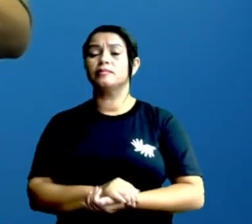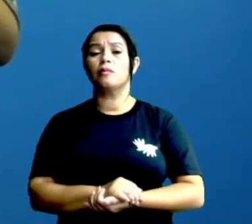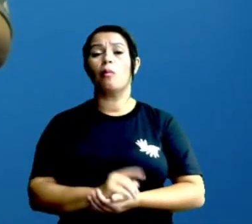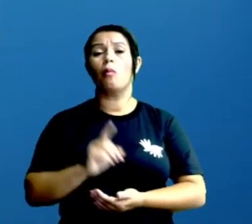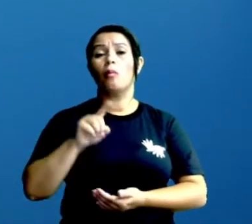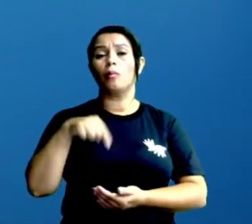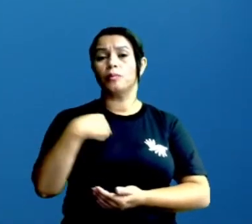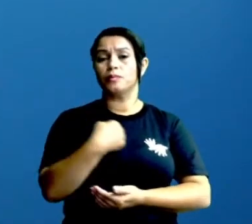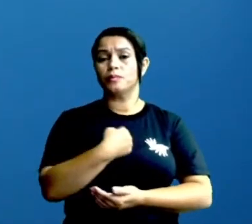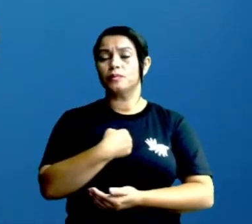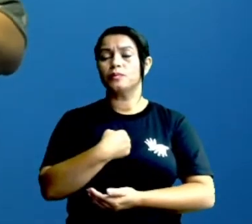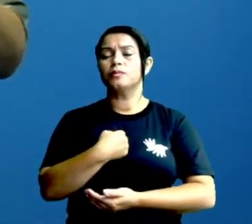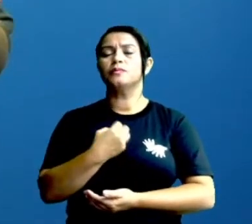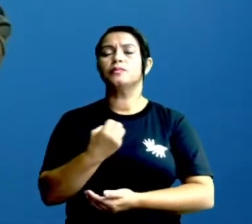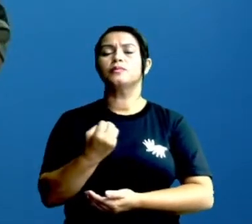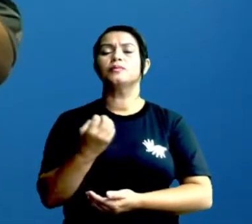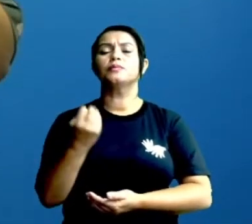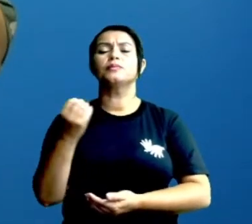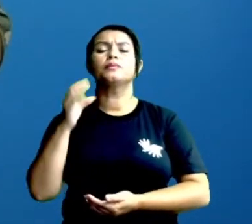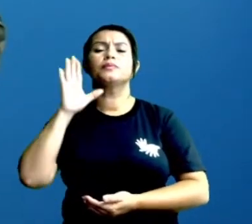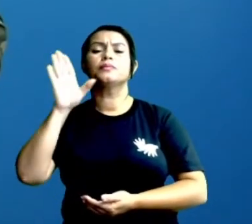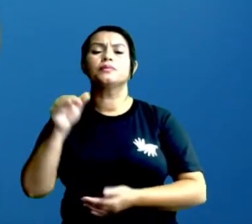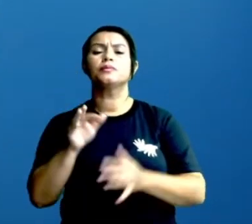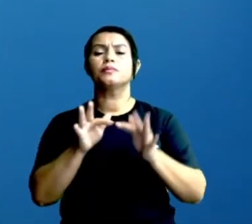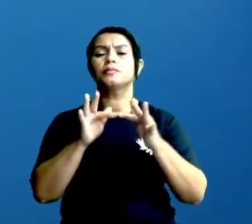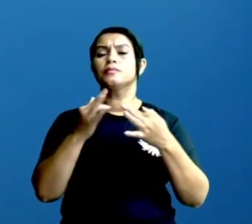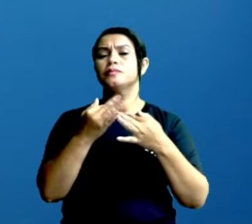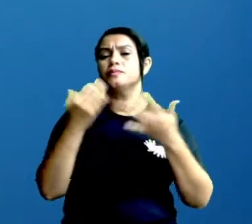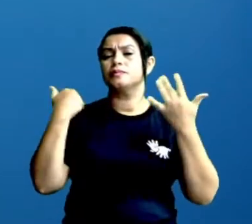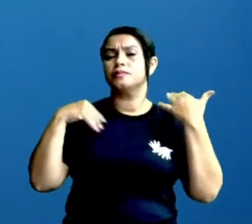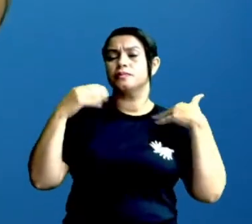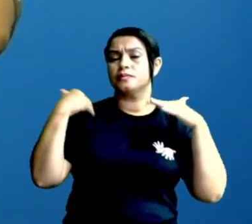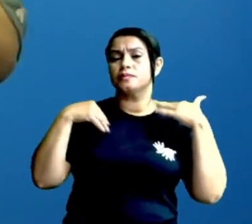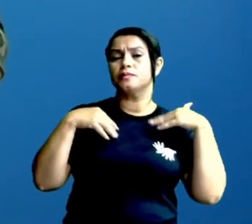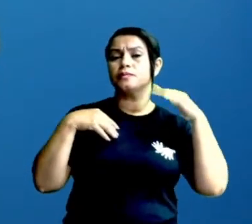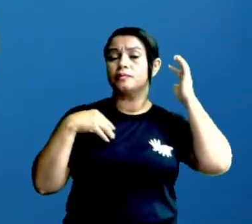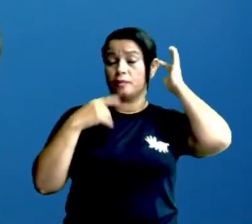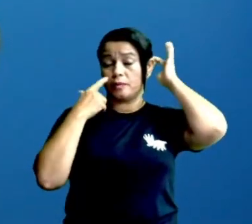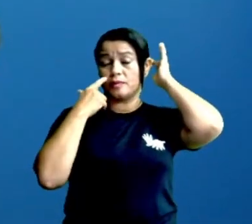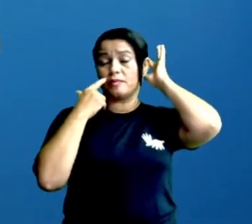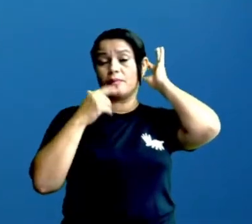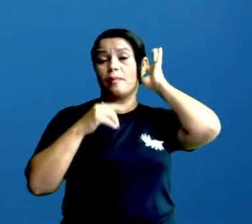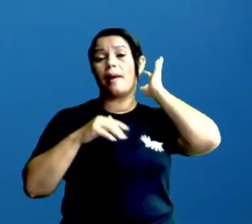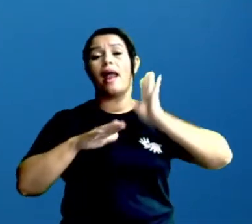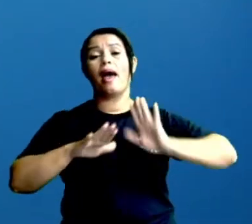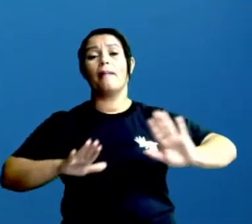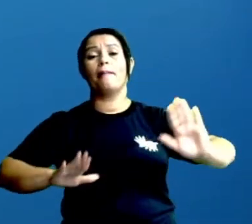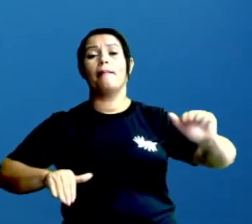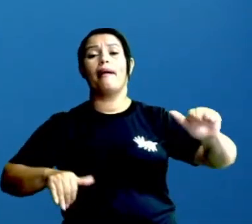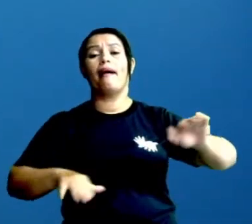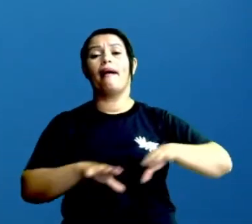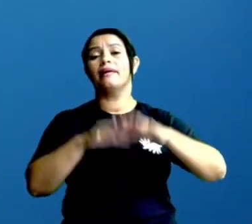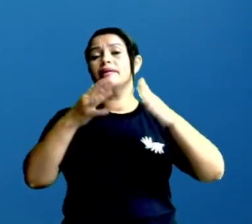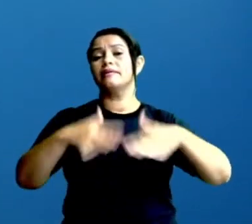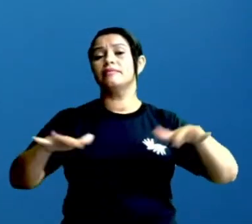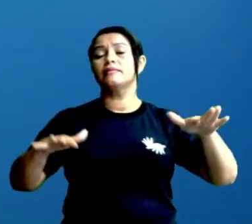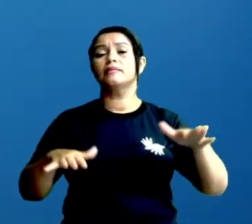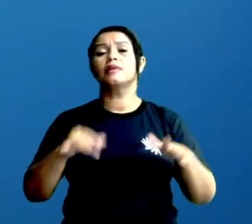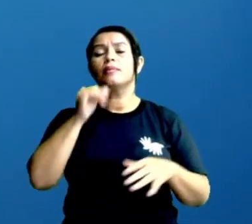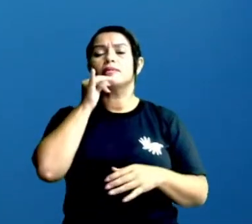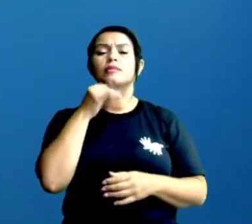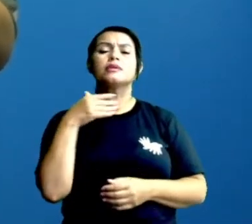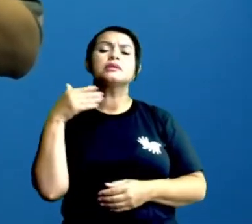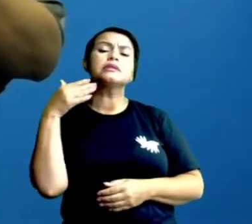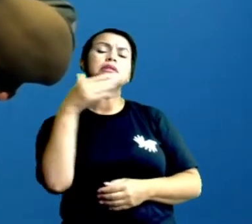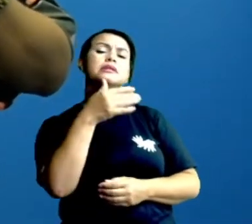nós estamos em uma viagem, né? A gente pega a família e vai viajar. Vamos dizer que a gente vai para a praia, tá? Então, quando a gente está